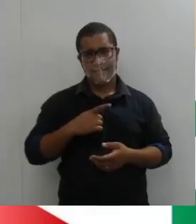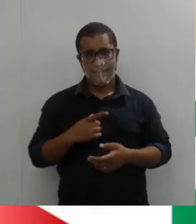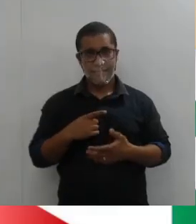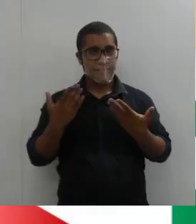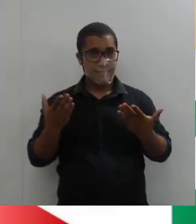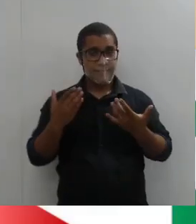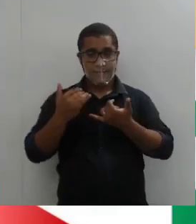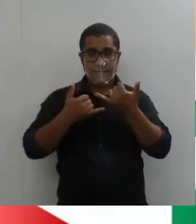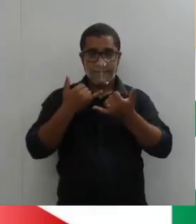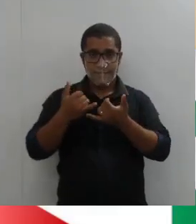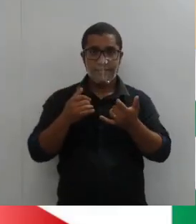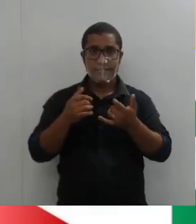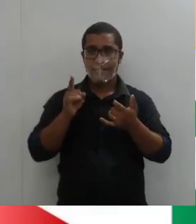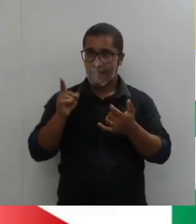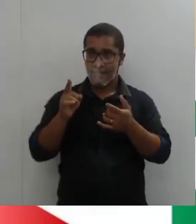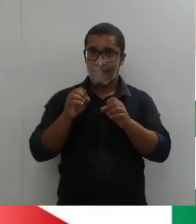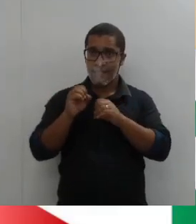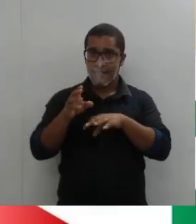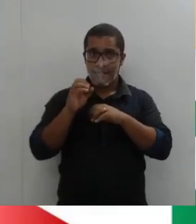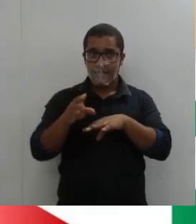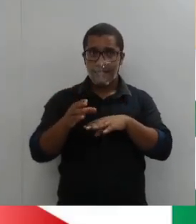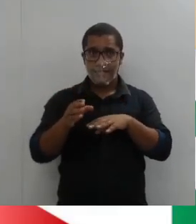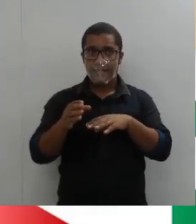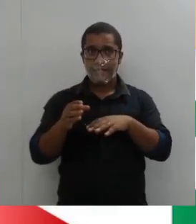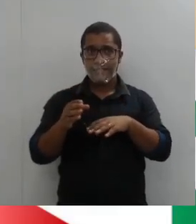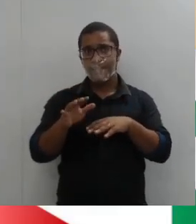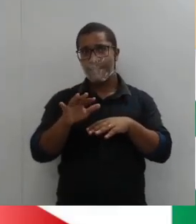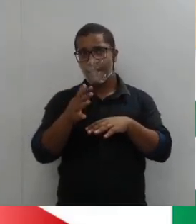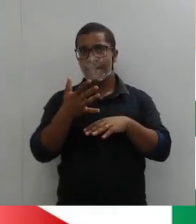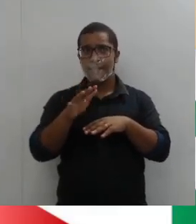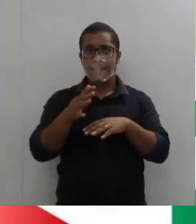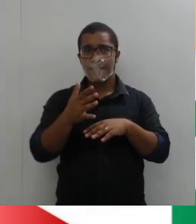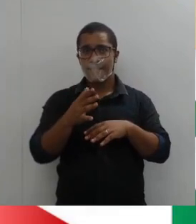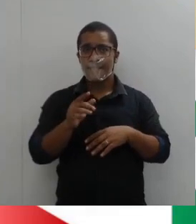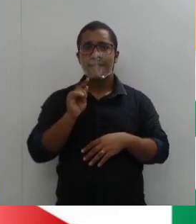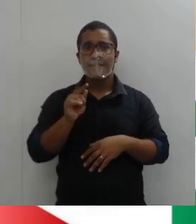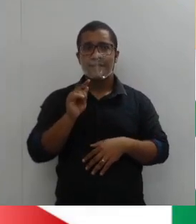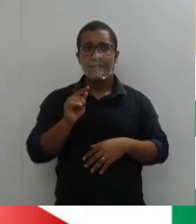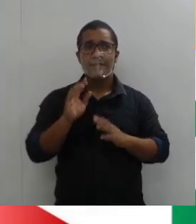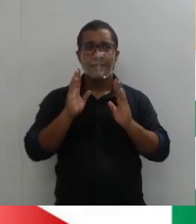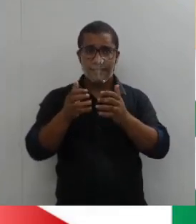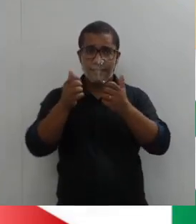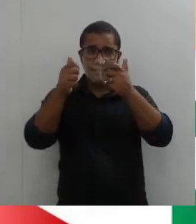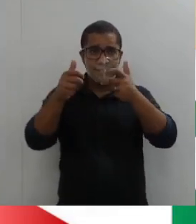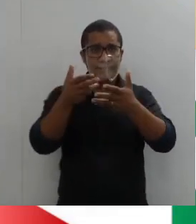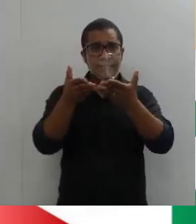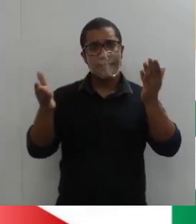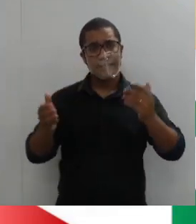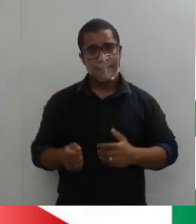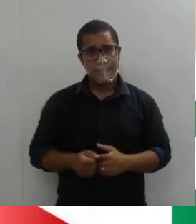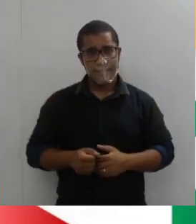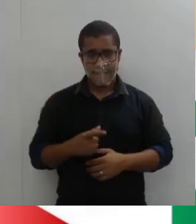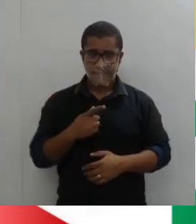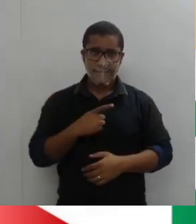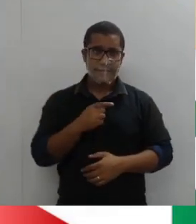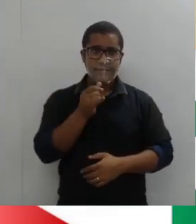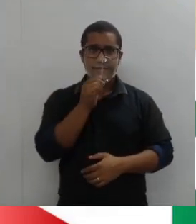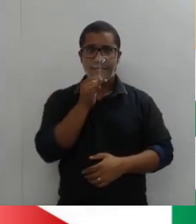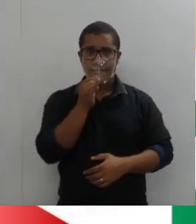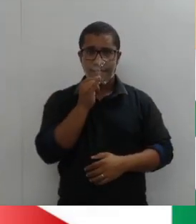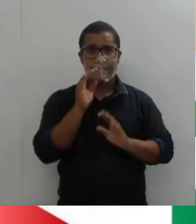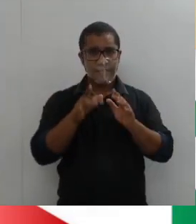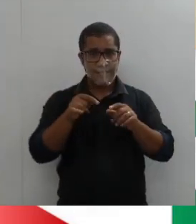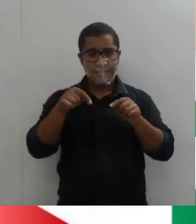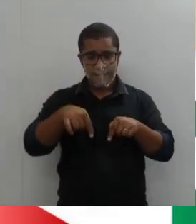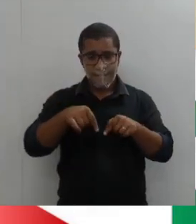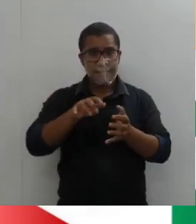como uma ferramenta educacional é mais ou menos aquilo que eu falei para vocês. Então, a gente teve o exemplo dentro da rede